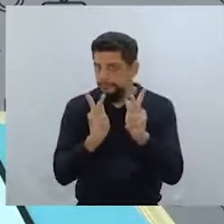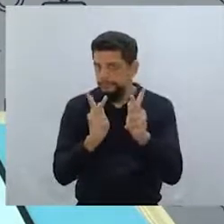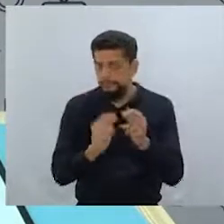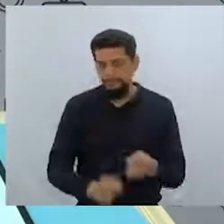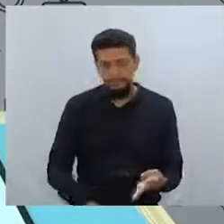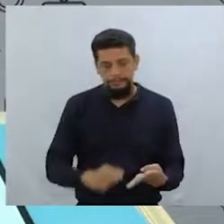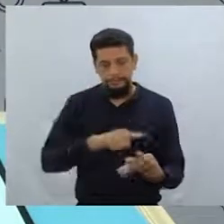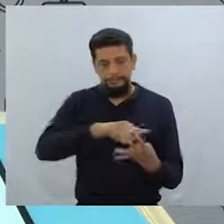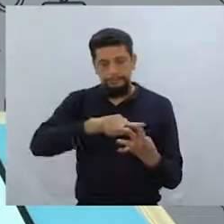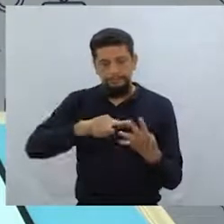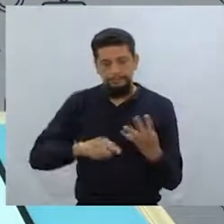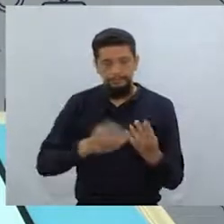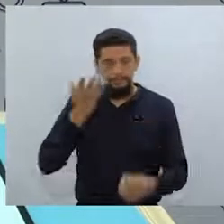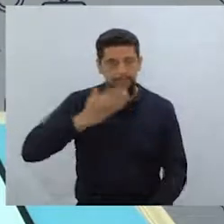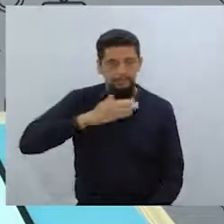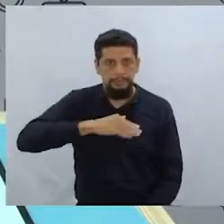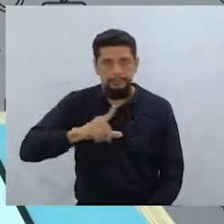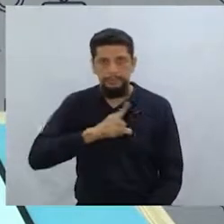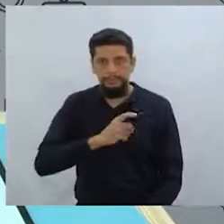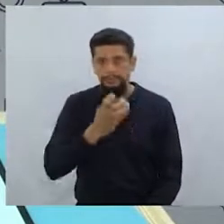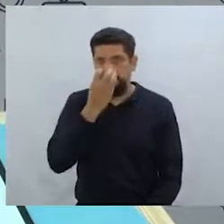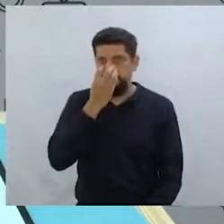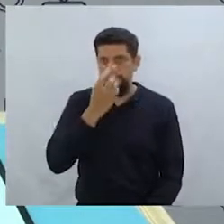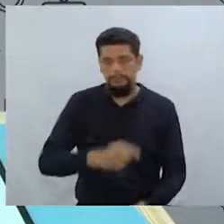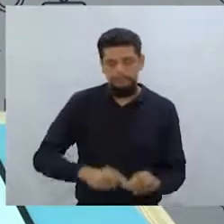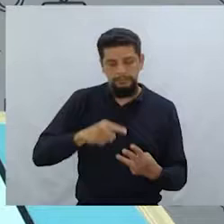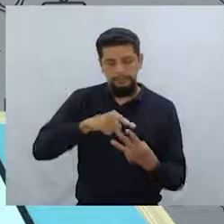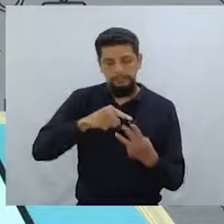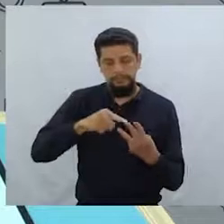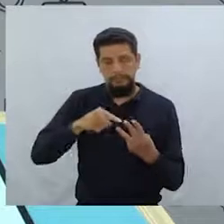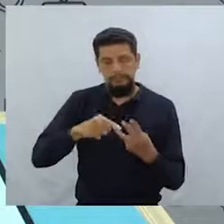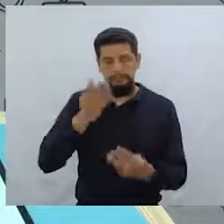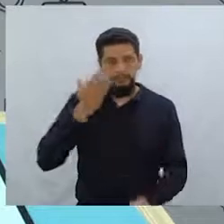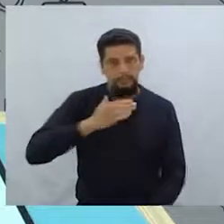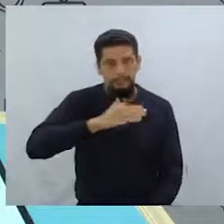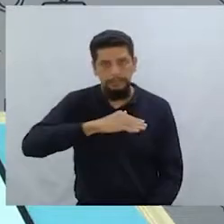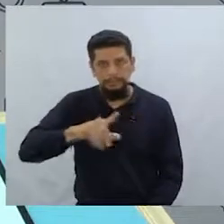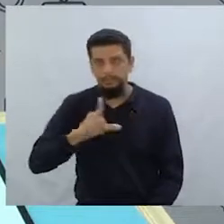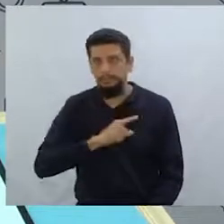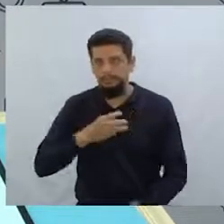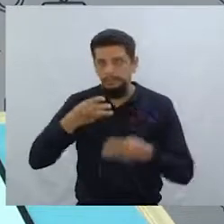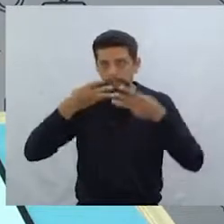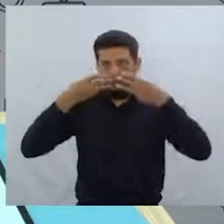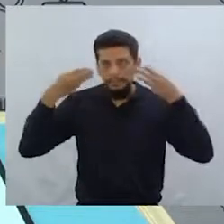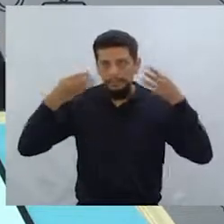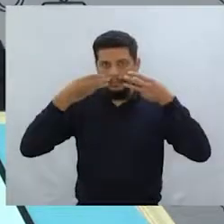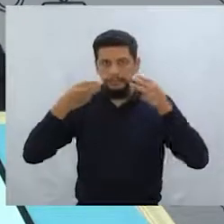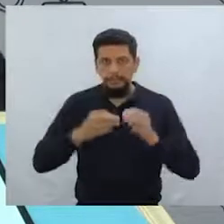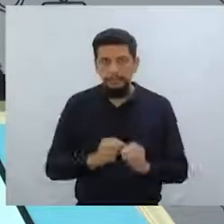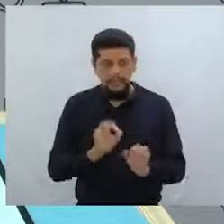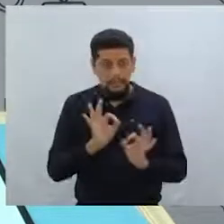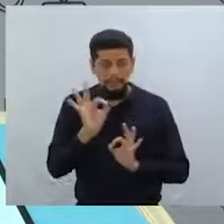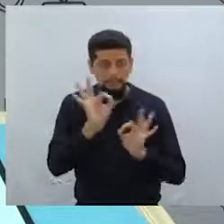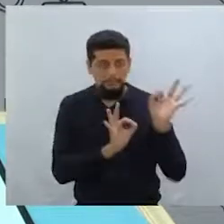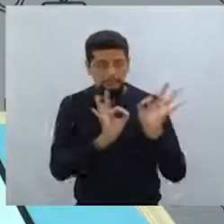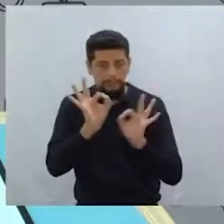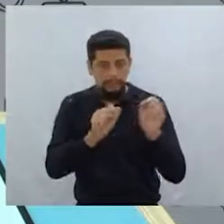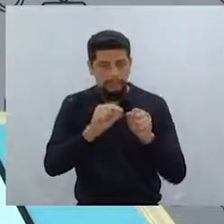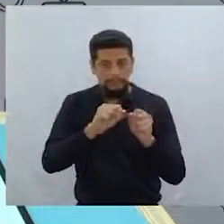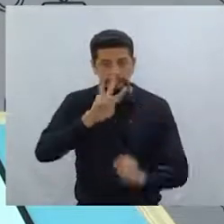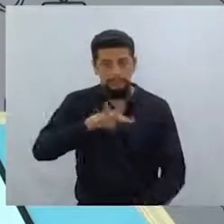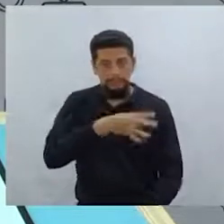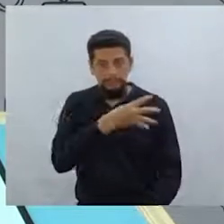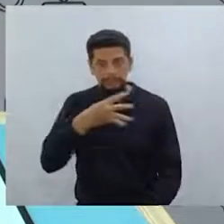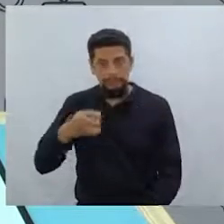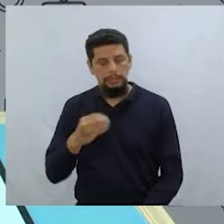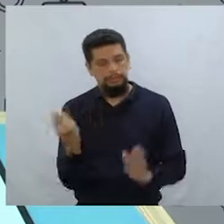Certo? 4 crianças o cachorro, 3 crianças o gato. Foi essa organização que nós fizemos